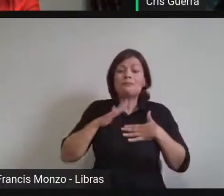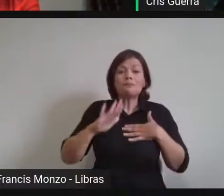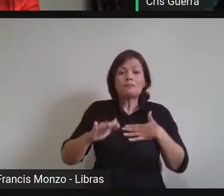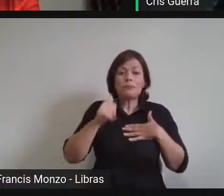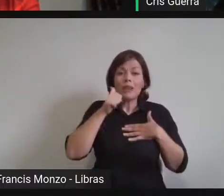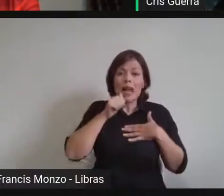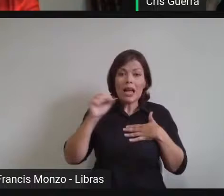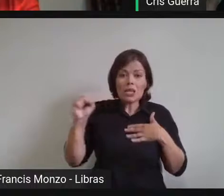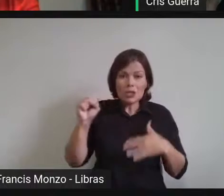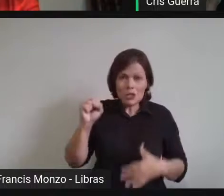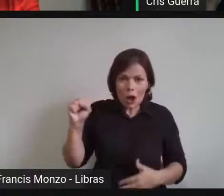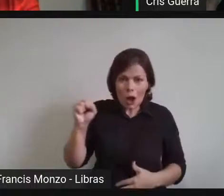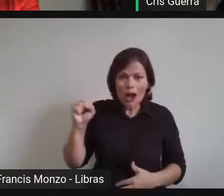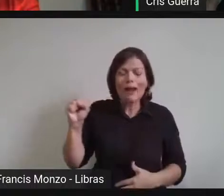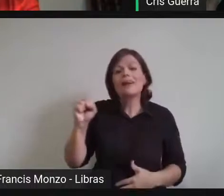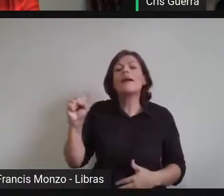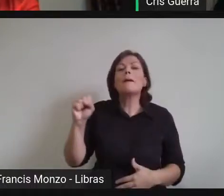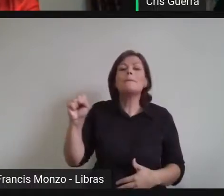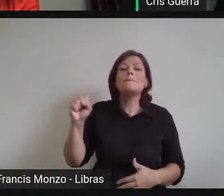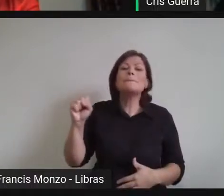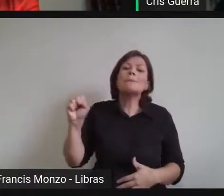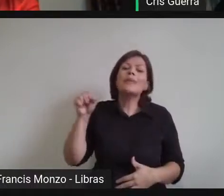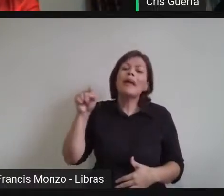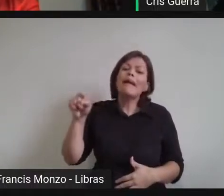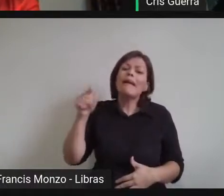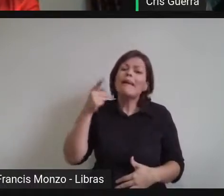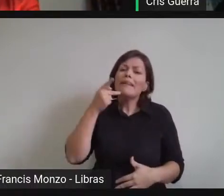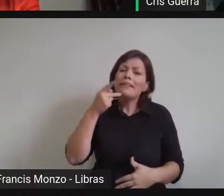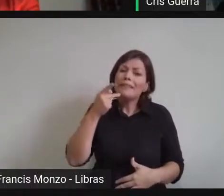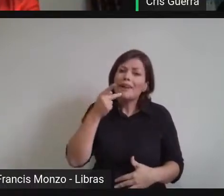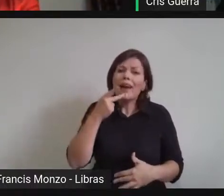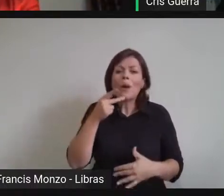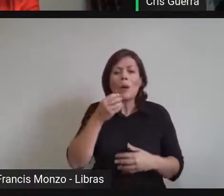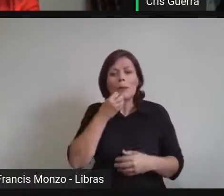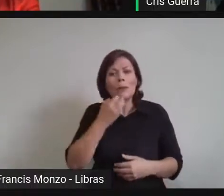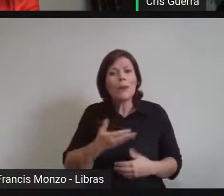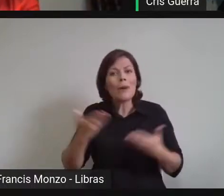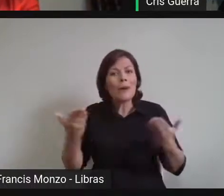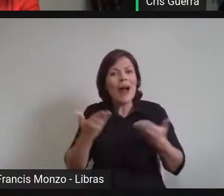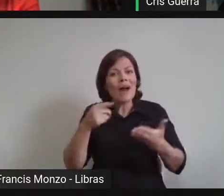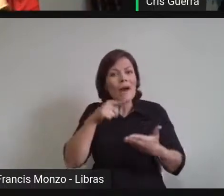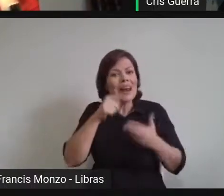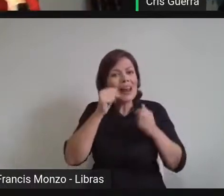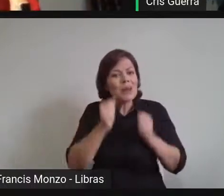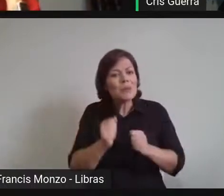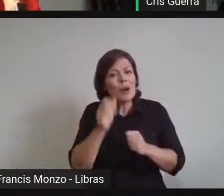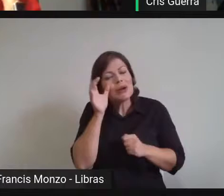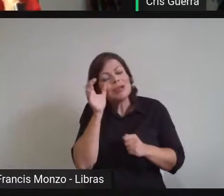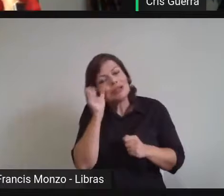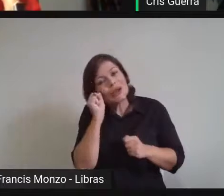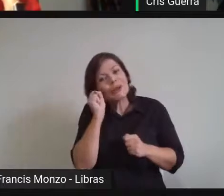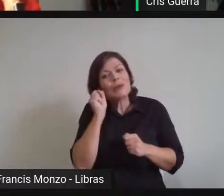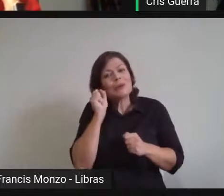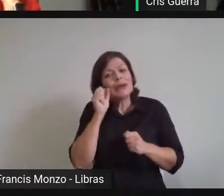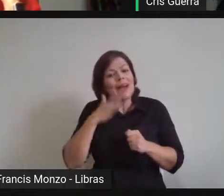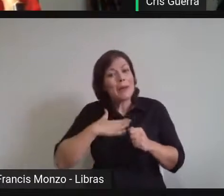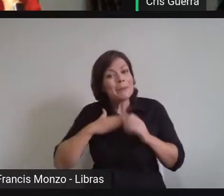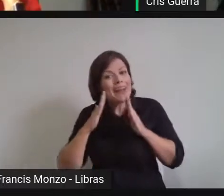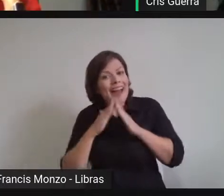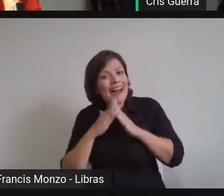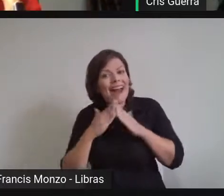pai do Francisco, que é vivo, falou comigo assim, que bom, ele agora pode dormir aqui em casa. Gente, foi tão maravilhoso. Porque eu falei,